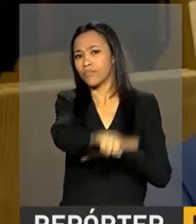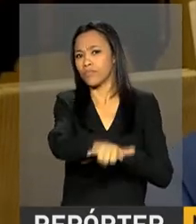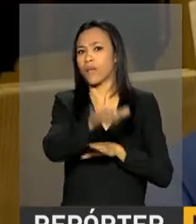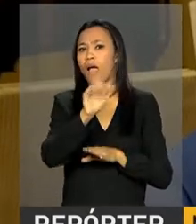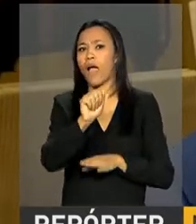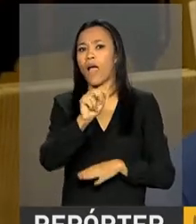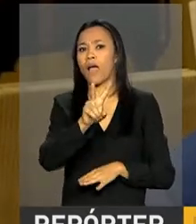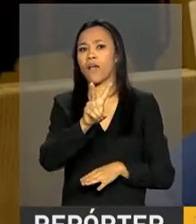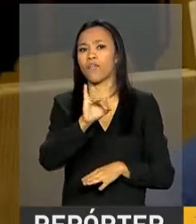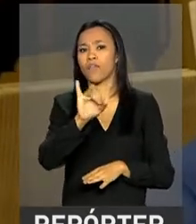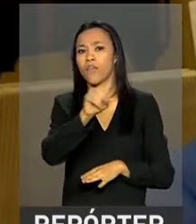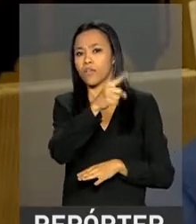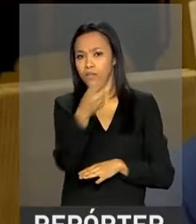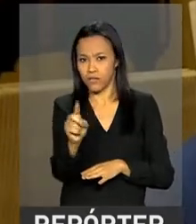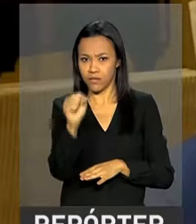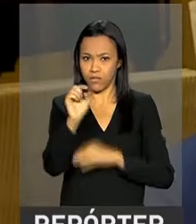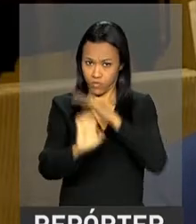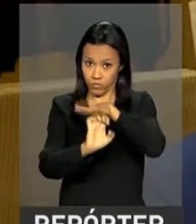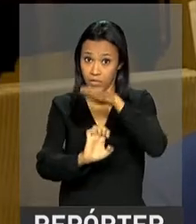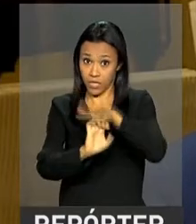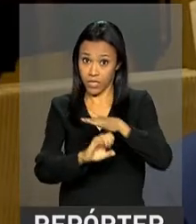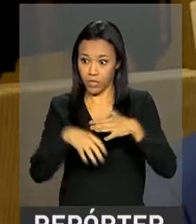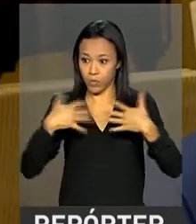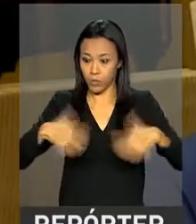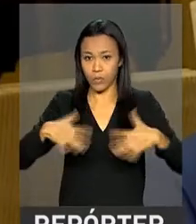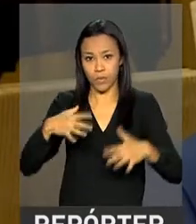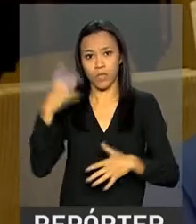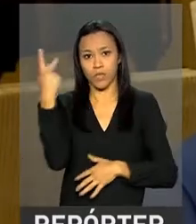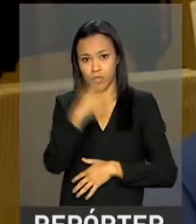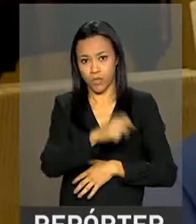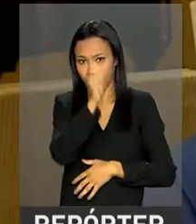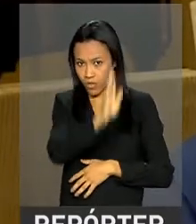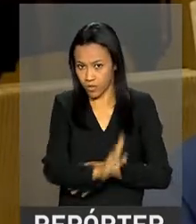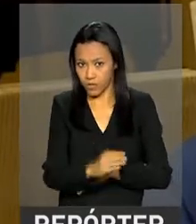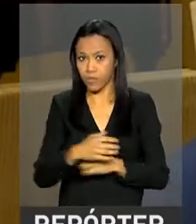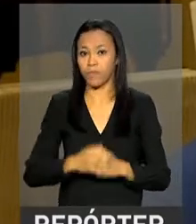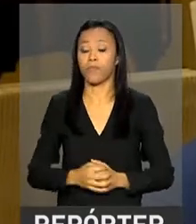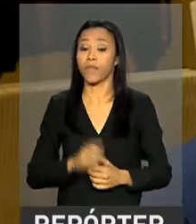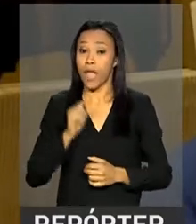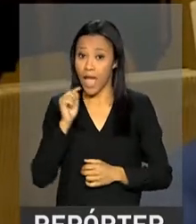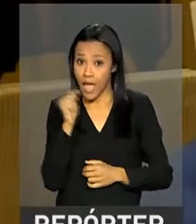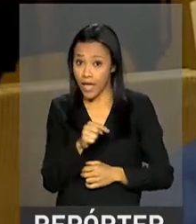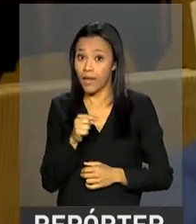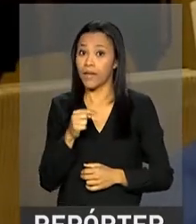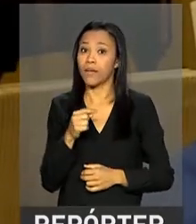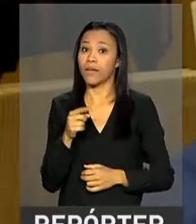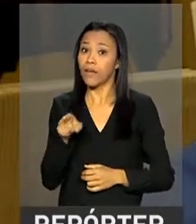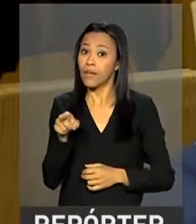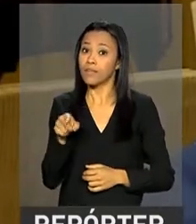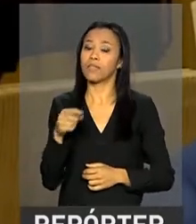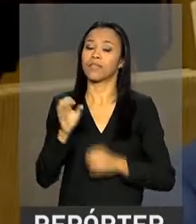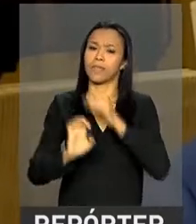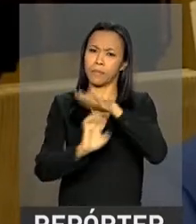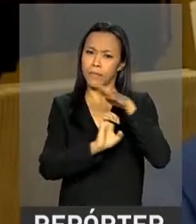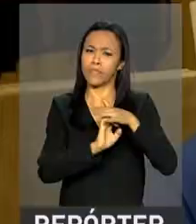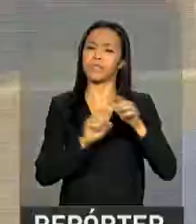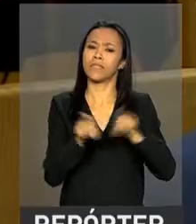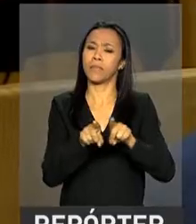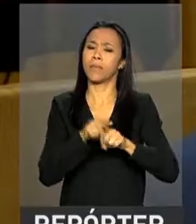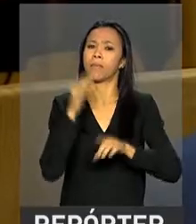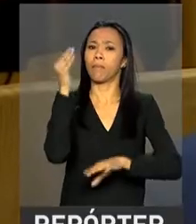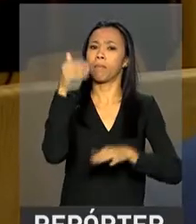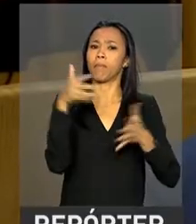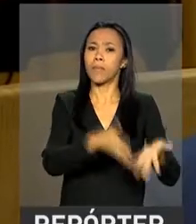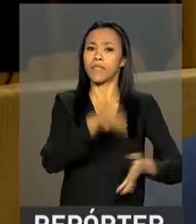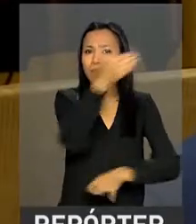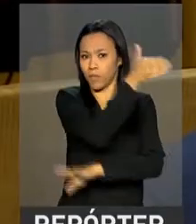Brasil, é uma das maiores empresas de aviação civil brasileira. Essa empresa também participa em vários hotéis no Brasil. Eles